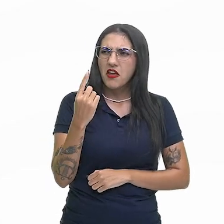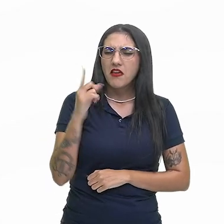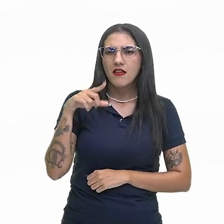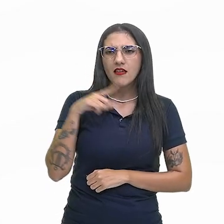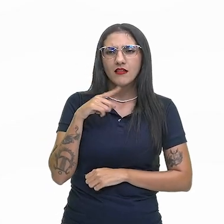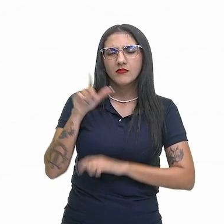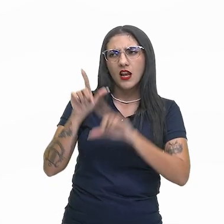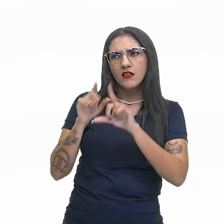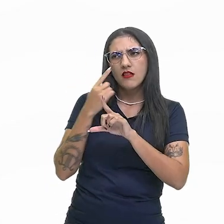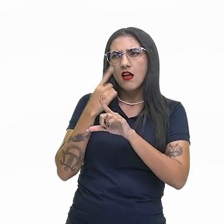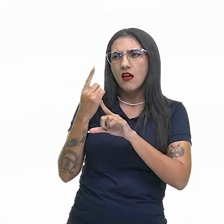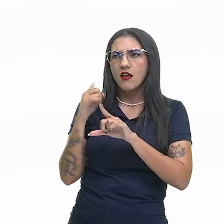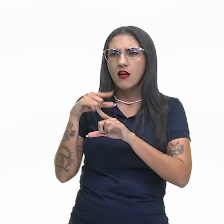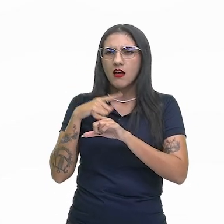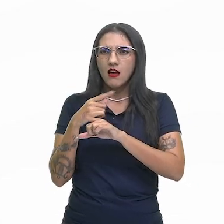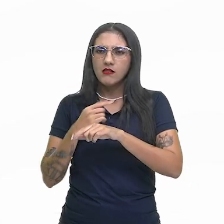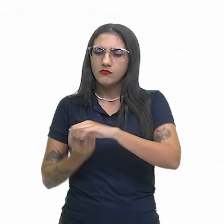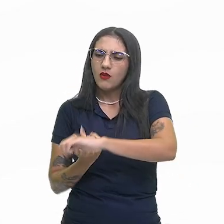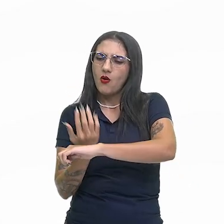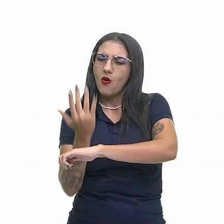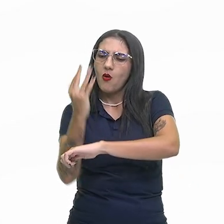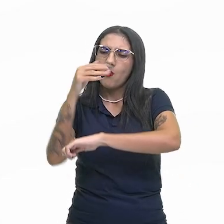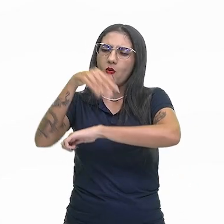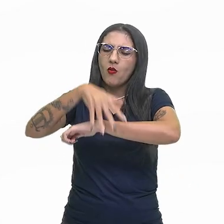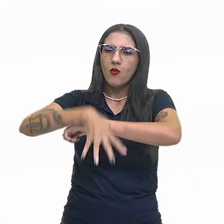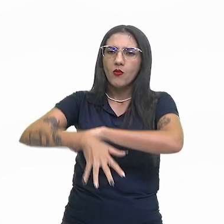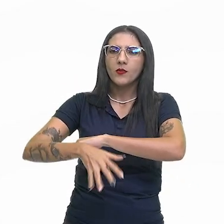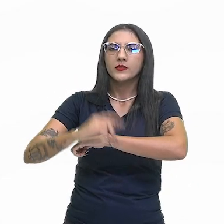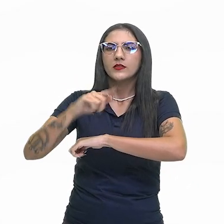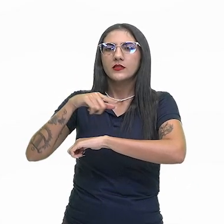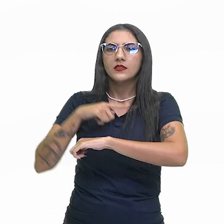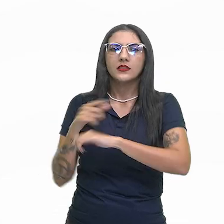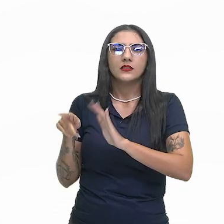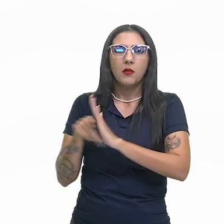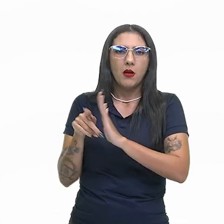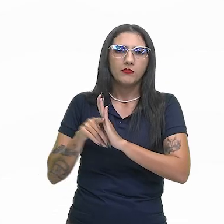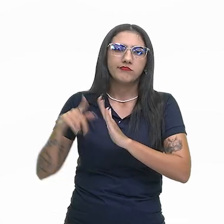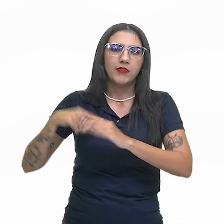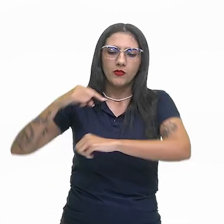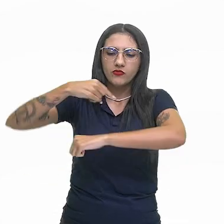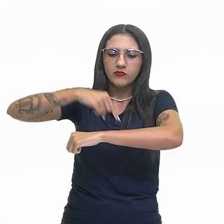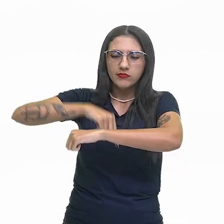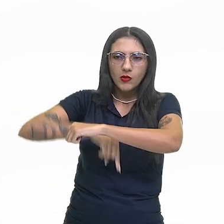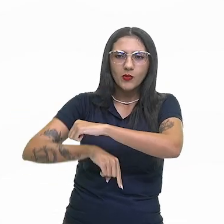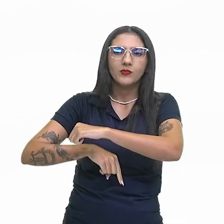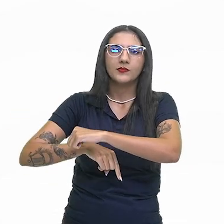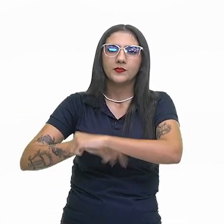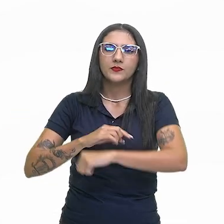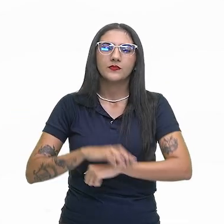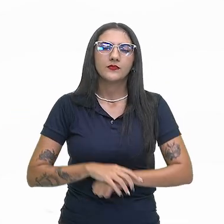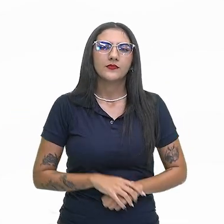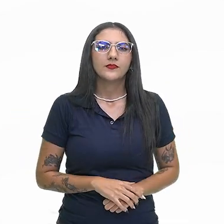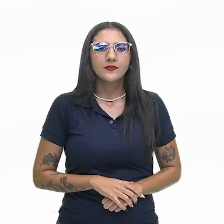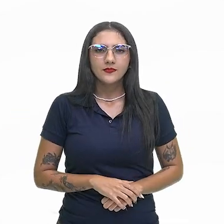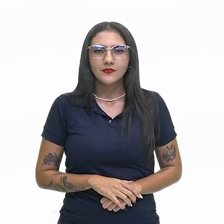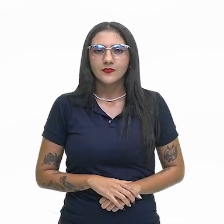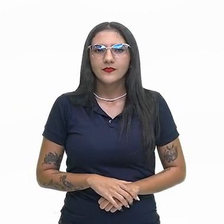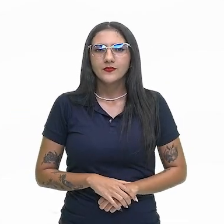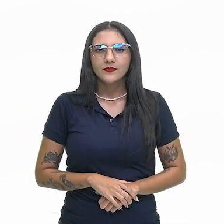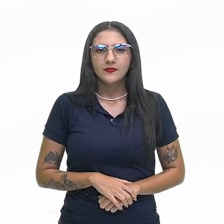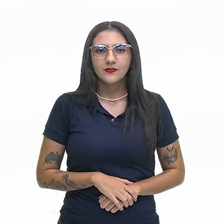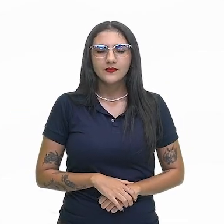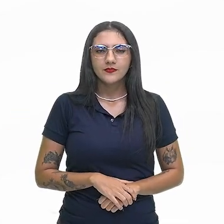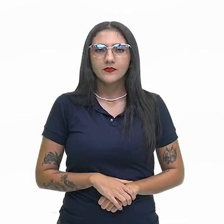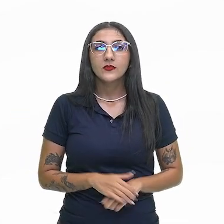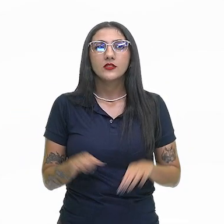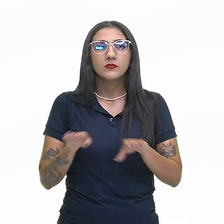expelindo magma para fora, esse magma está vindo dessa camada aí do nosso planeta, do manto, né? Além do